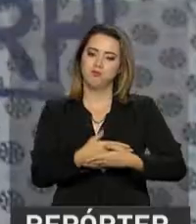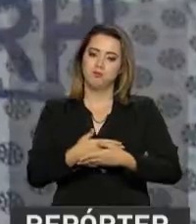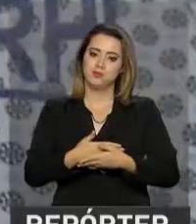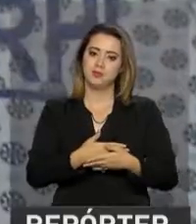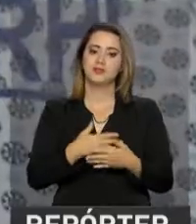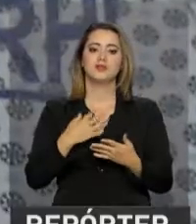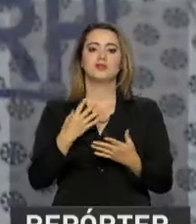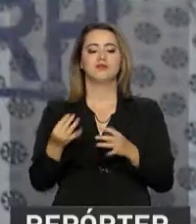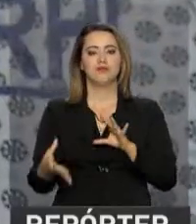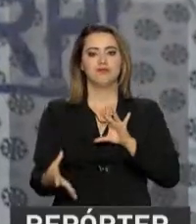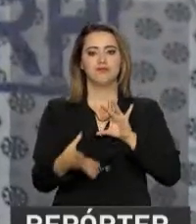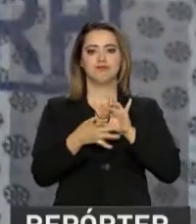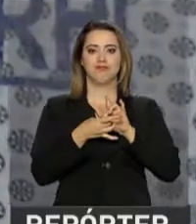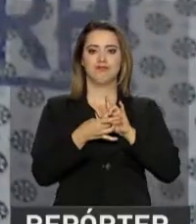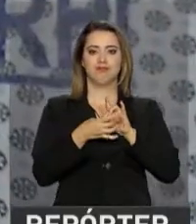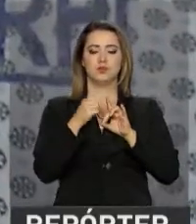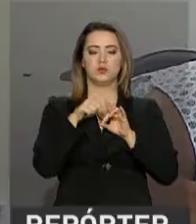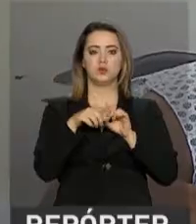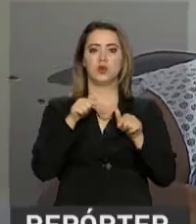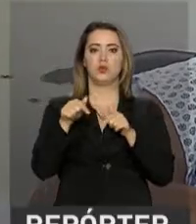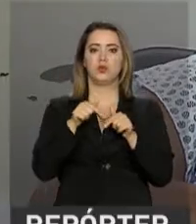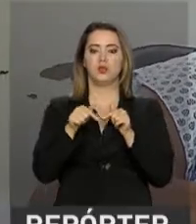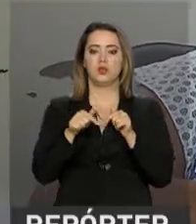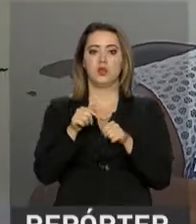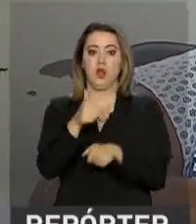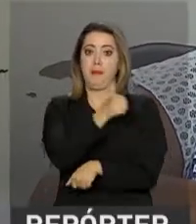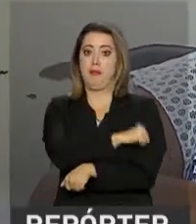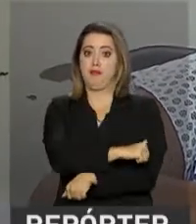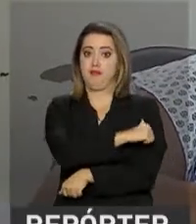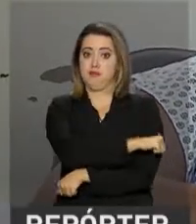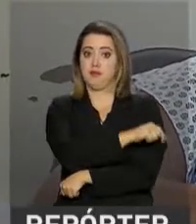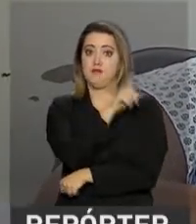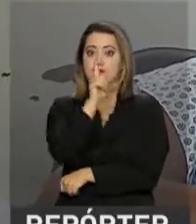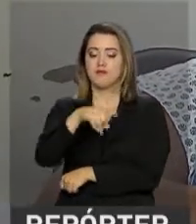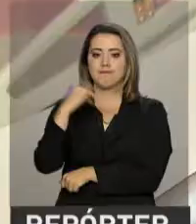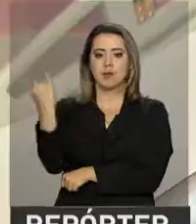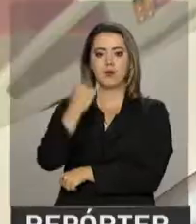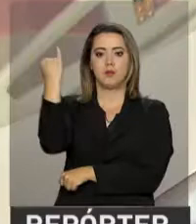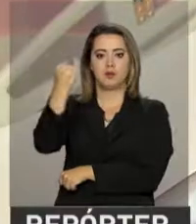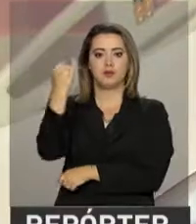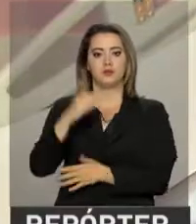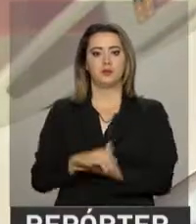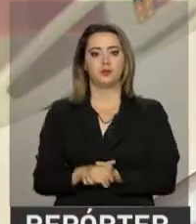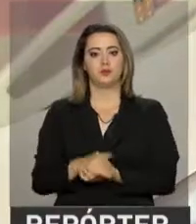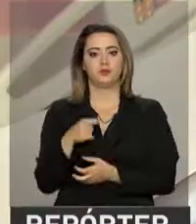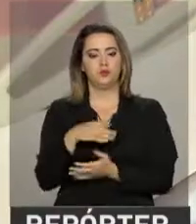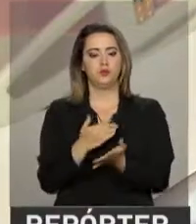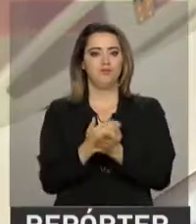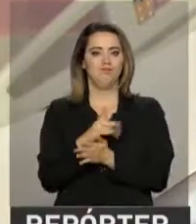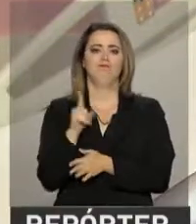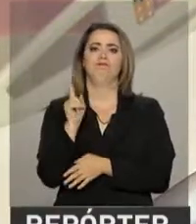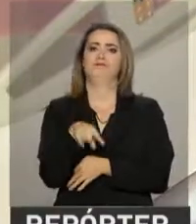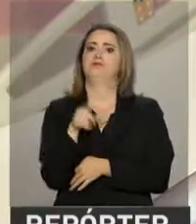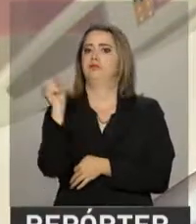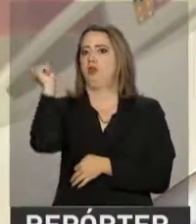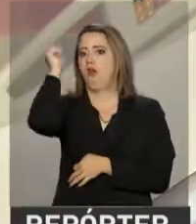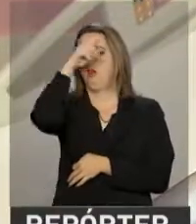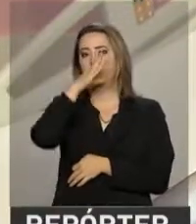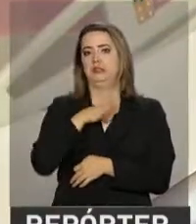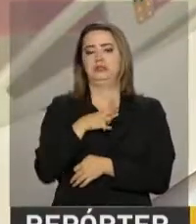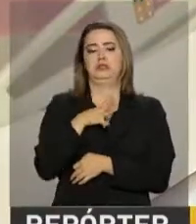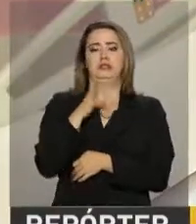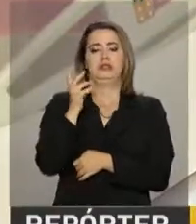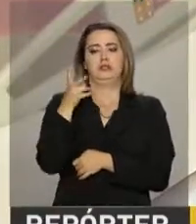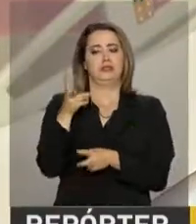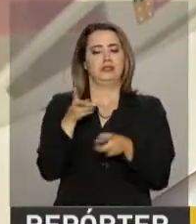fosse formado, o trabalho das enfermeiras no banco de leite foi decisivo. No início foi muito difícil, né? Eu pensei que eu não